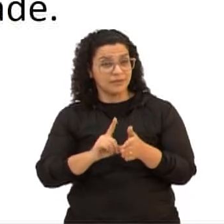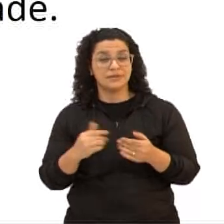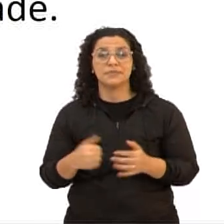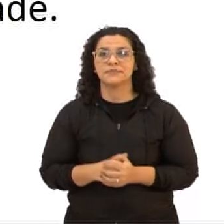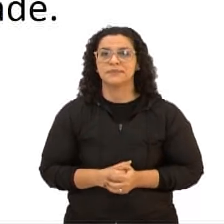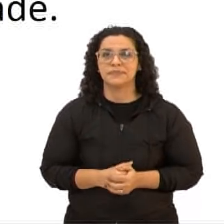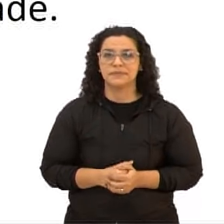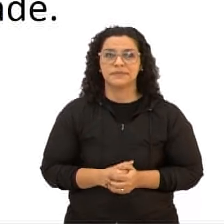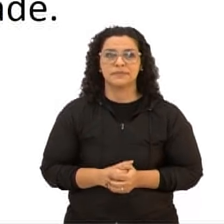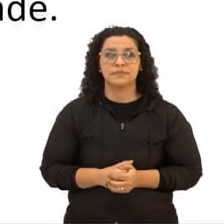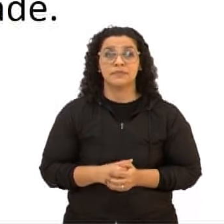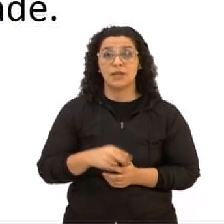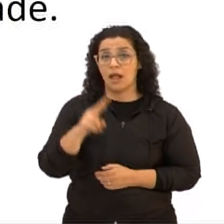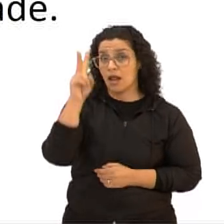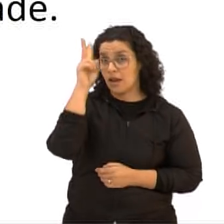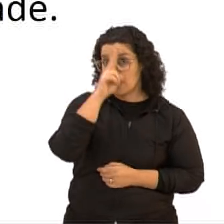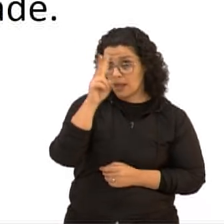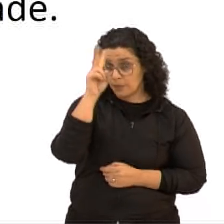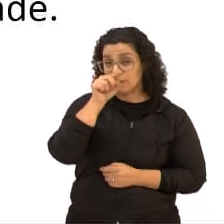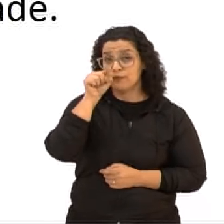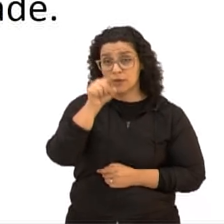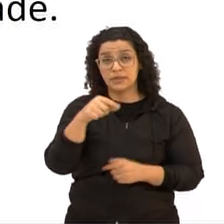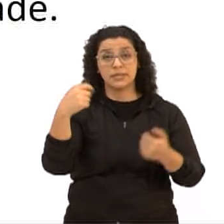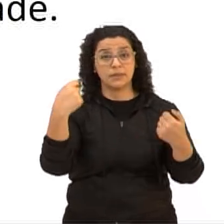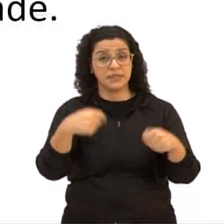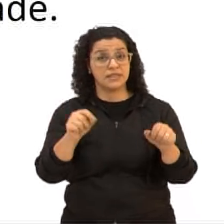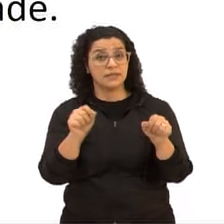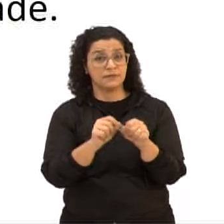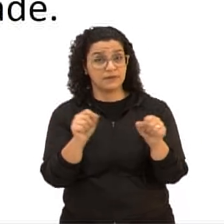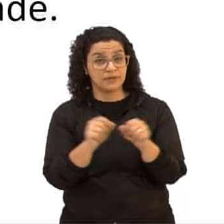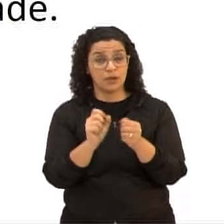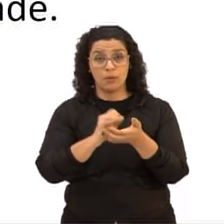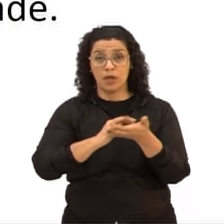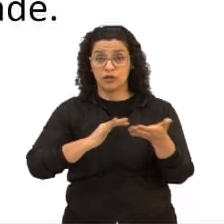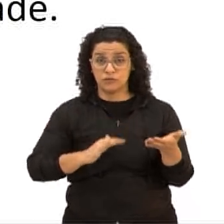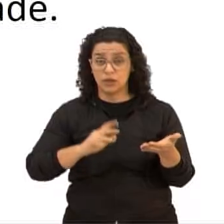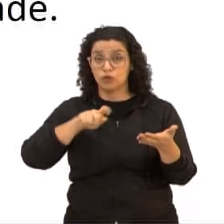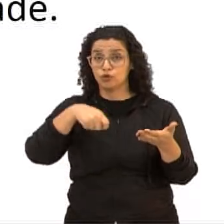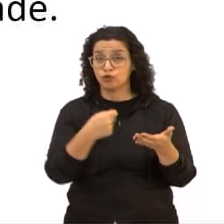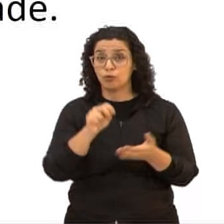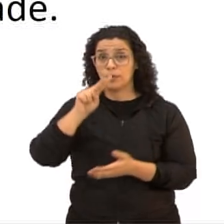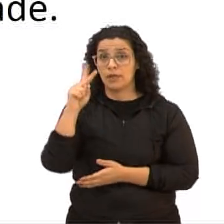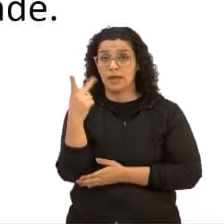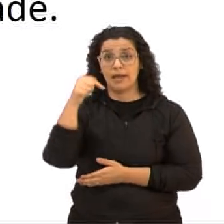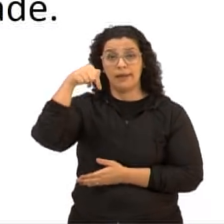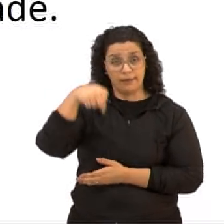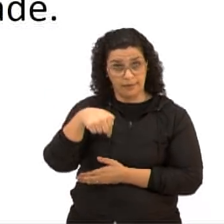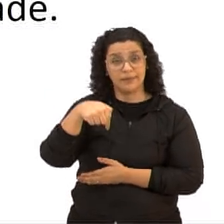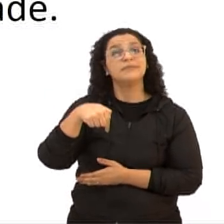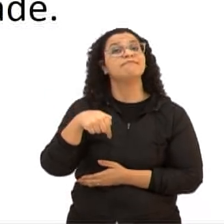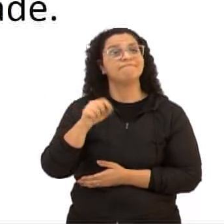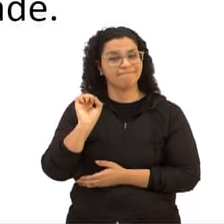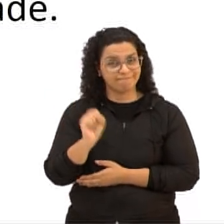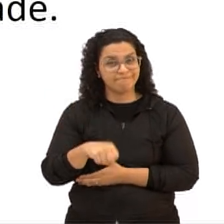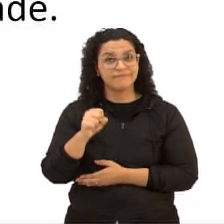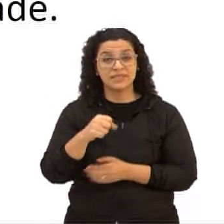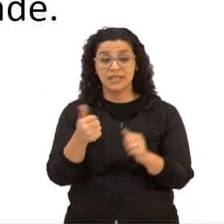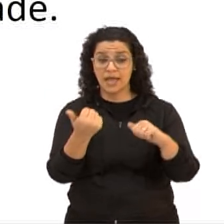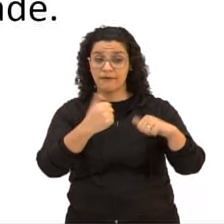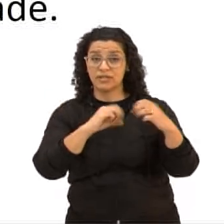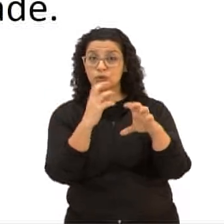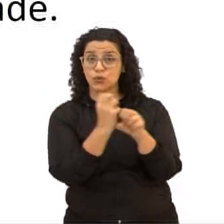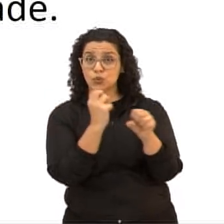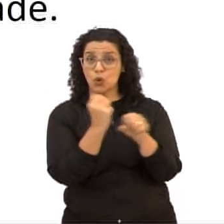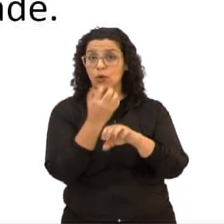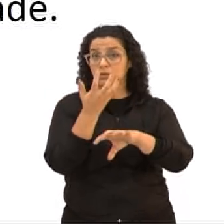tá? Lembre-se que você desenvolverá uma atividade sobre HQ, história em quadrinho, né? Que será avaliada